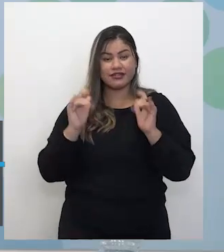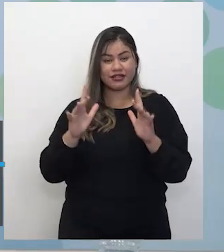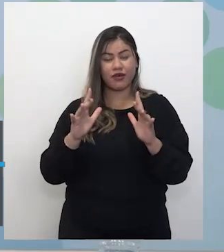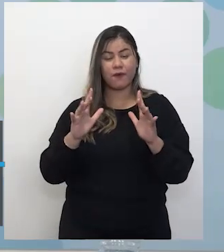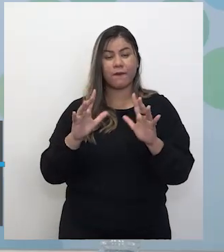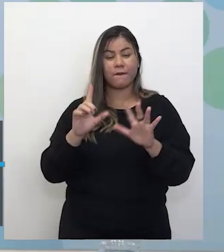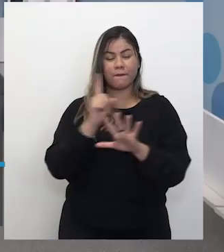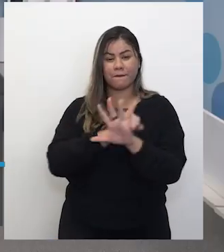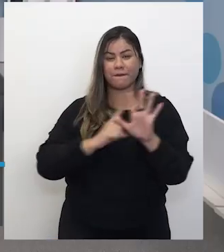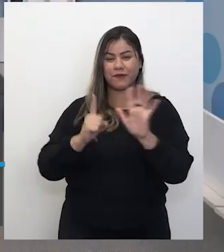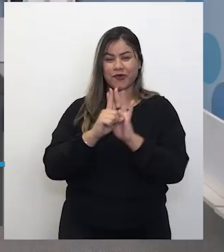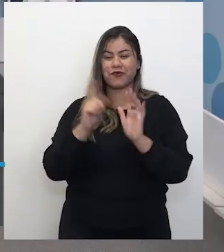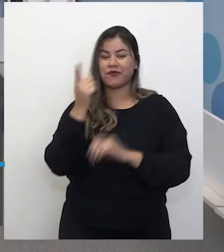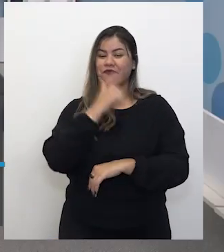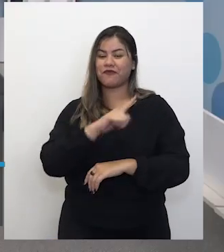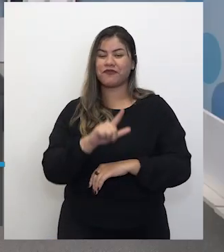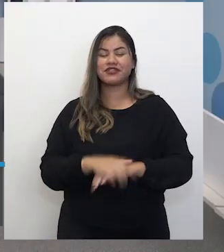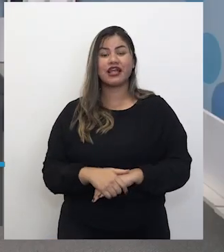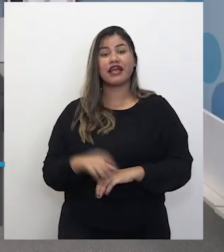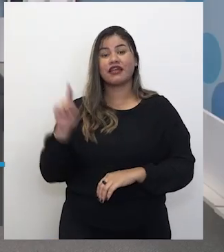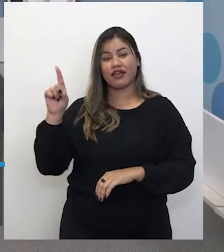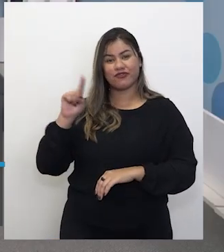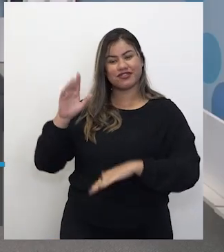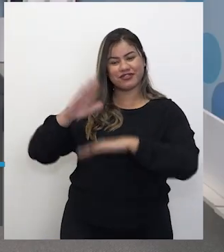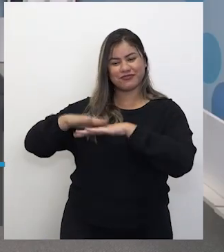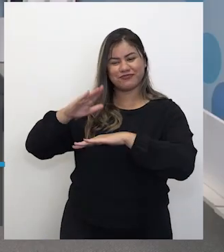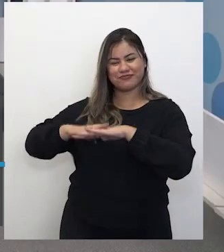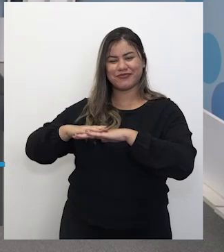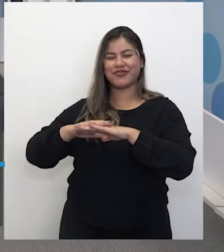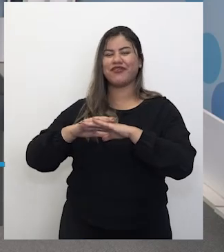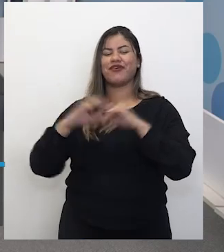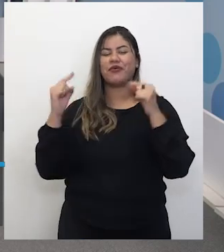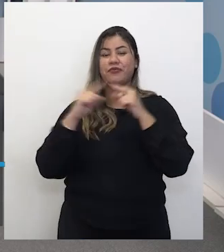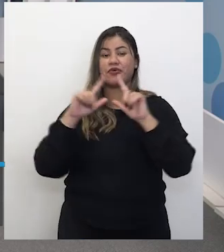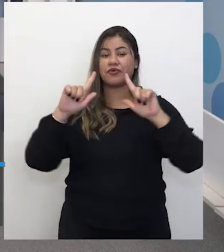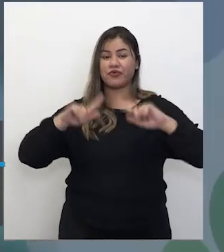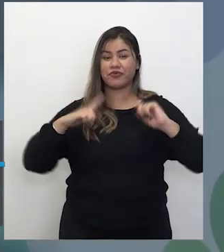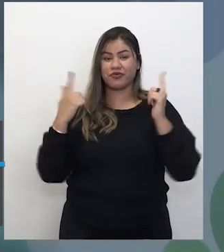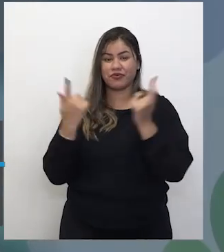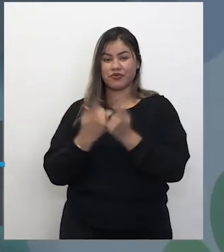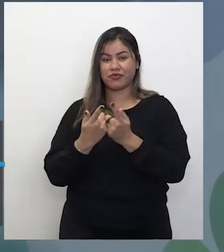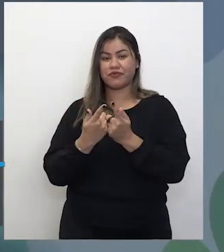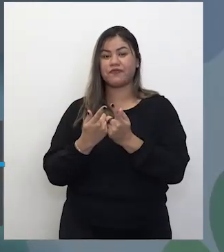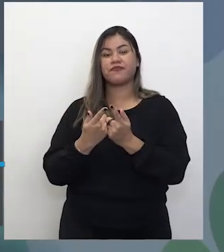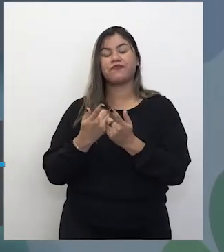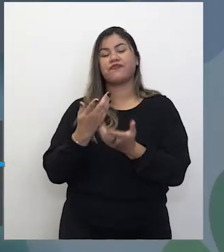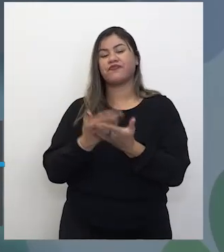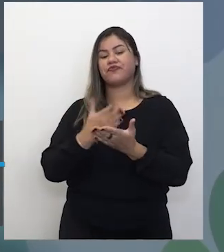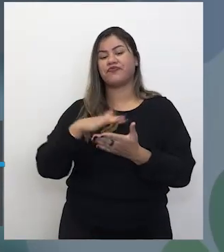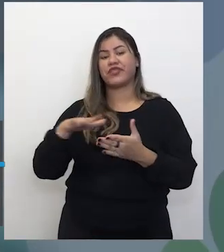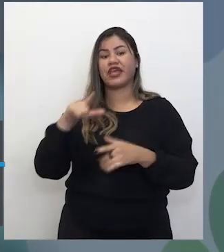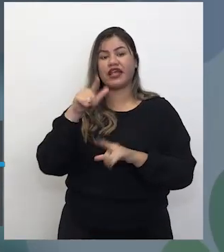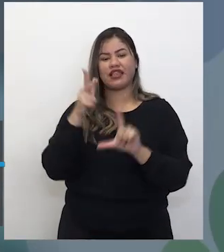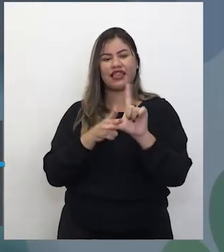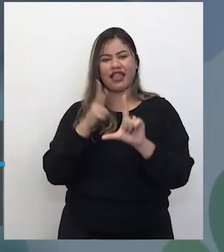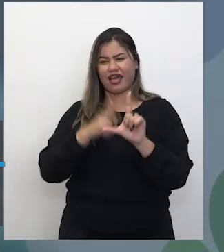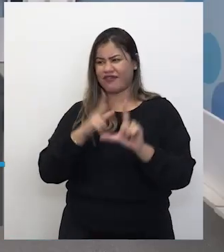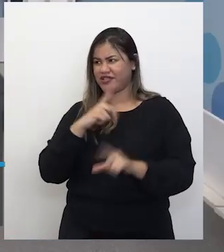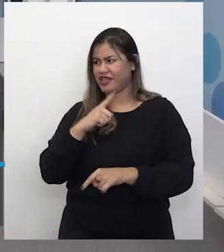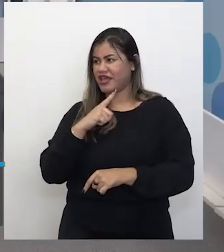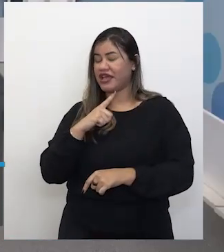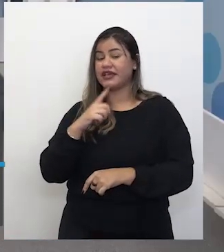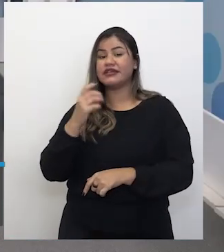protagonista. Exatamente, é o que você vem trabalhando com o Grêmio, né? A Jennifer faz lives, que dia que é?